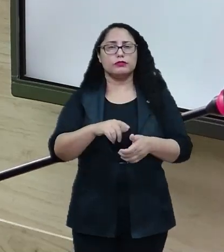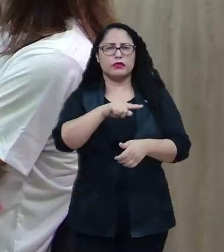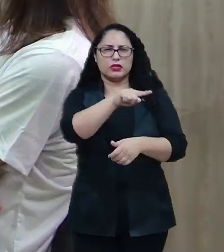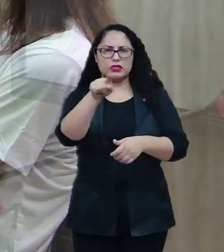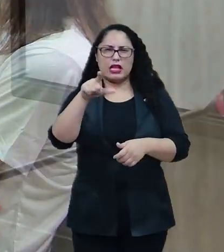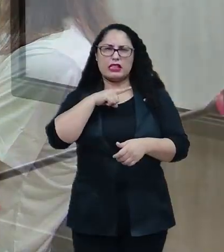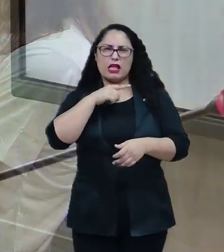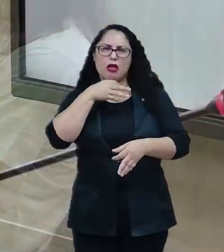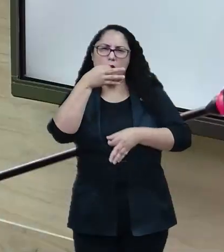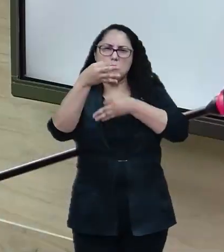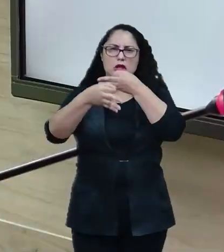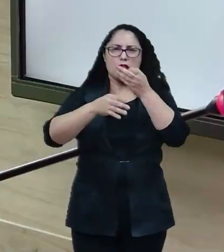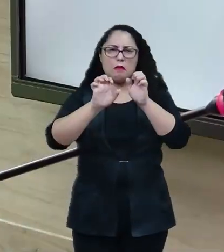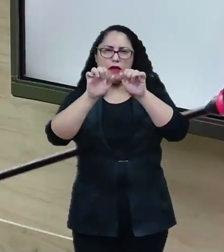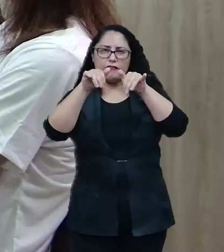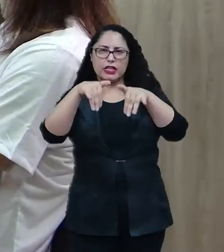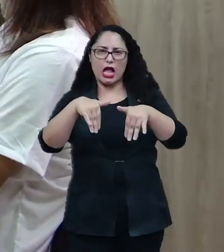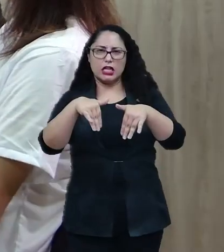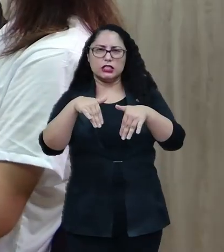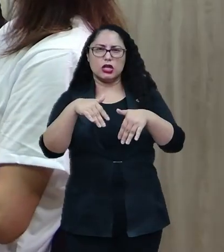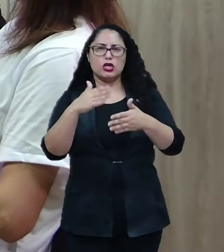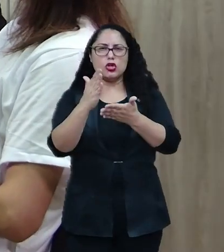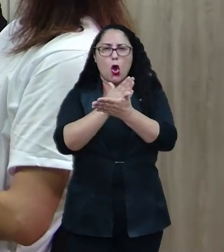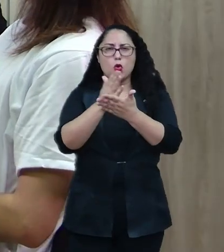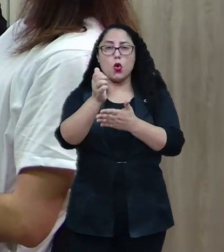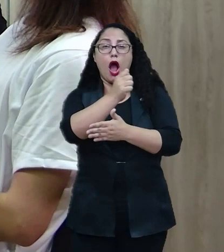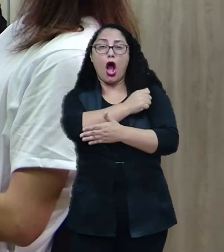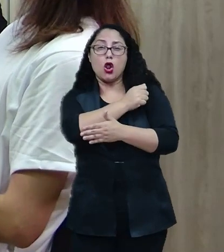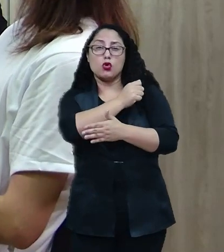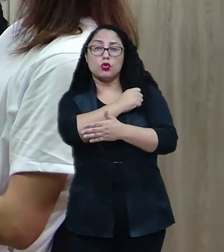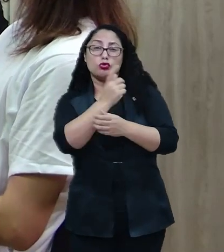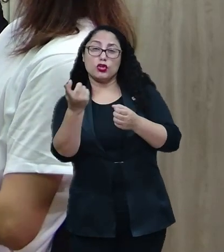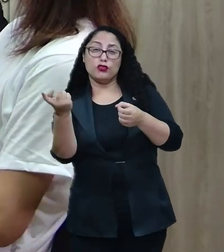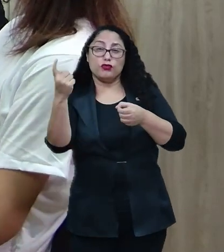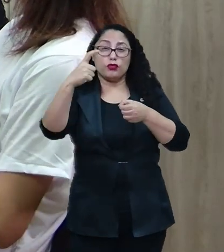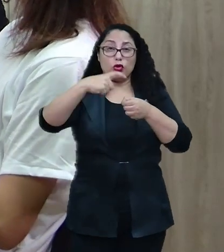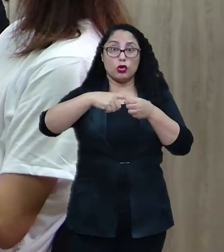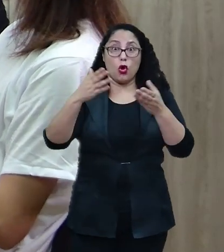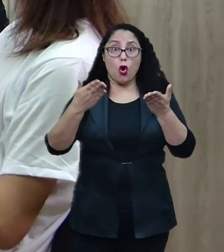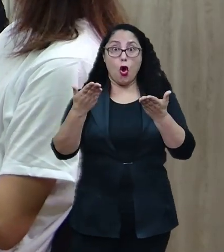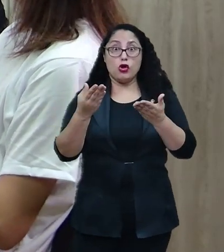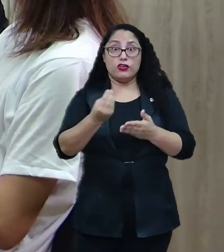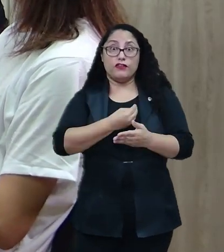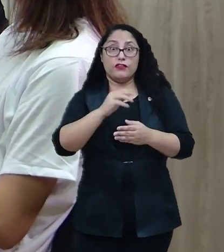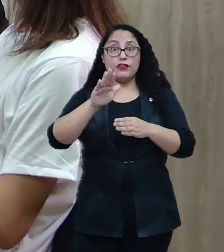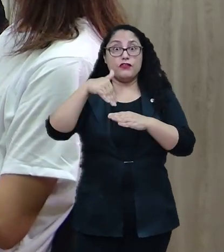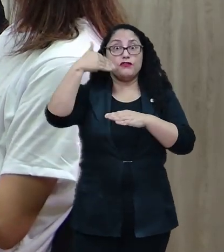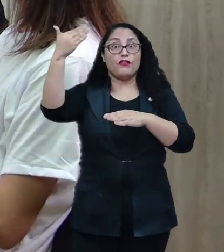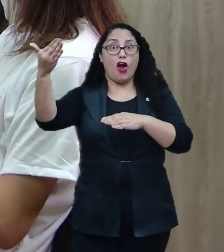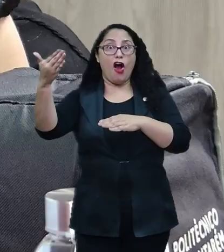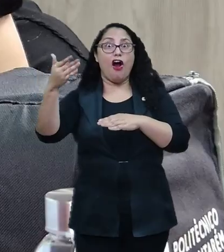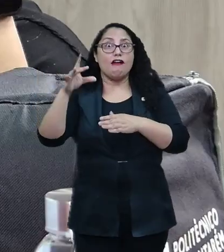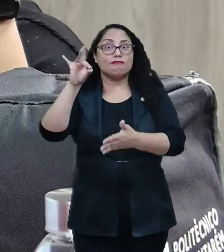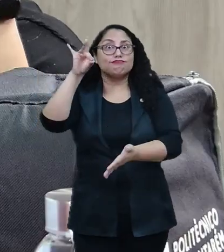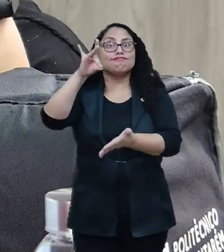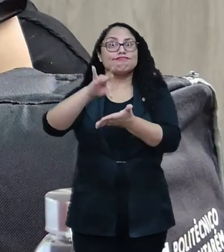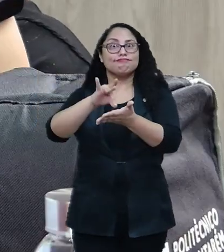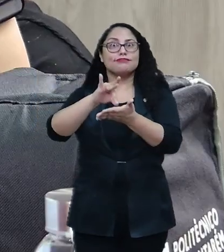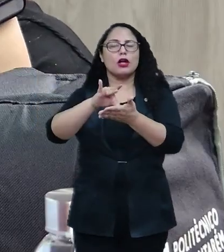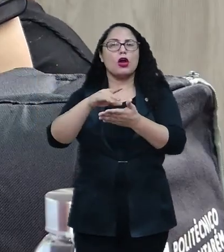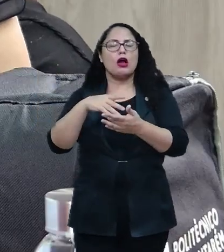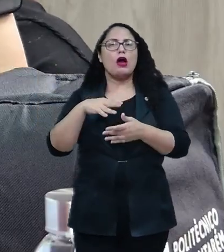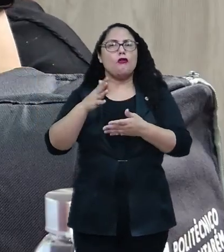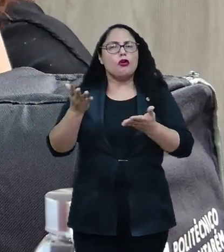Você tem algum relato para finalizar aqui de algum aluno, estudante que voltou e hoje mora fora, né, definitivamente, ou que tenha